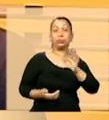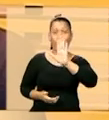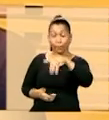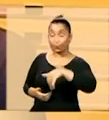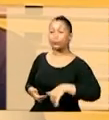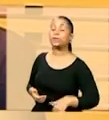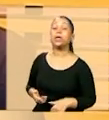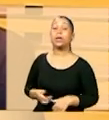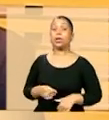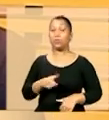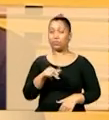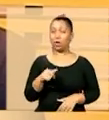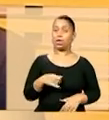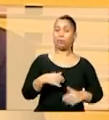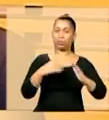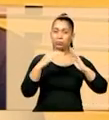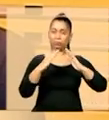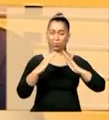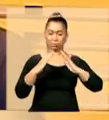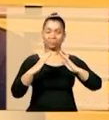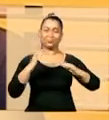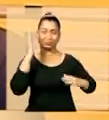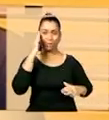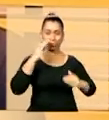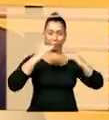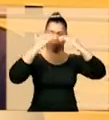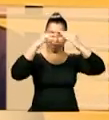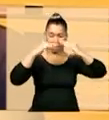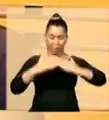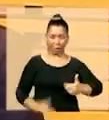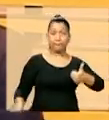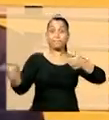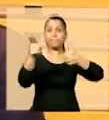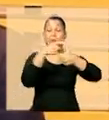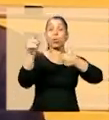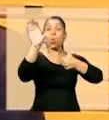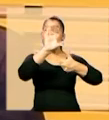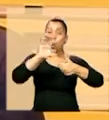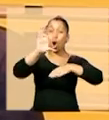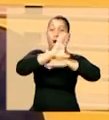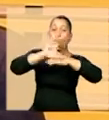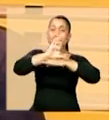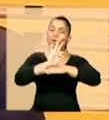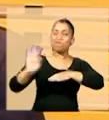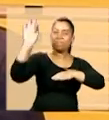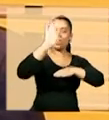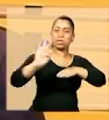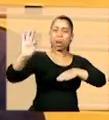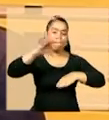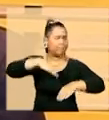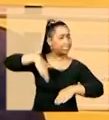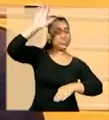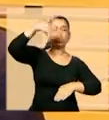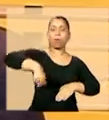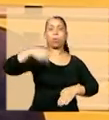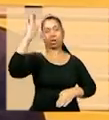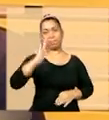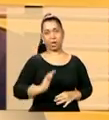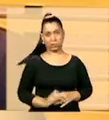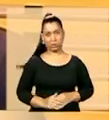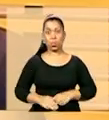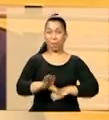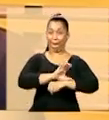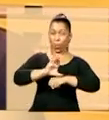Federal, que é a lei maior vigente no Brasil, vamos assim dizer. E ela tem toda uma sistemática para proteger o meio ambiente,